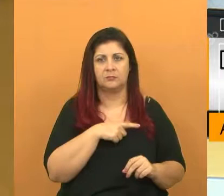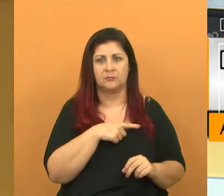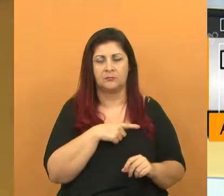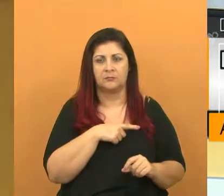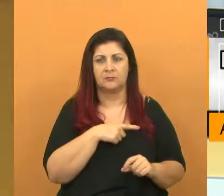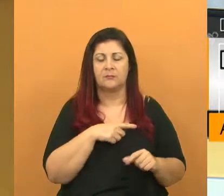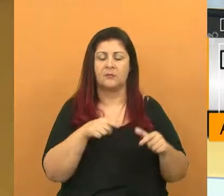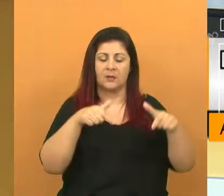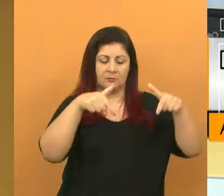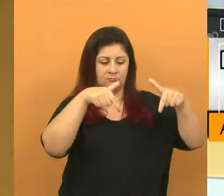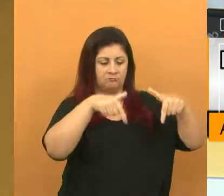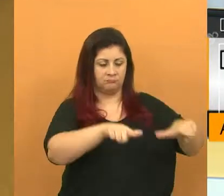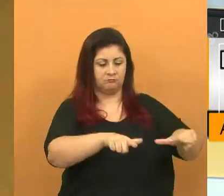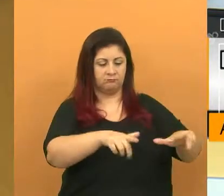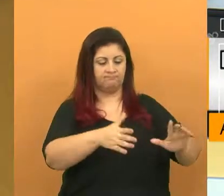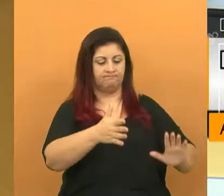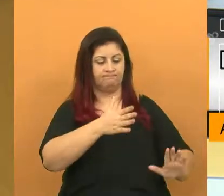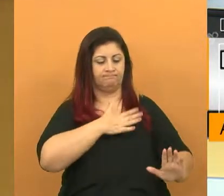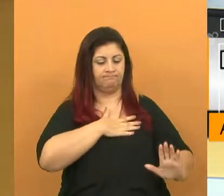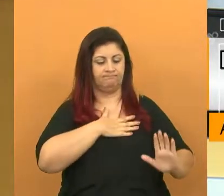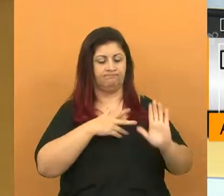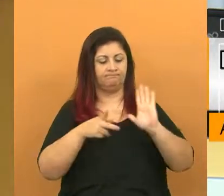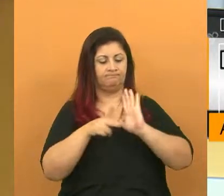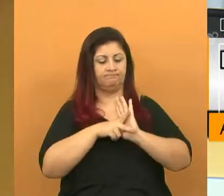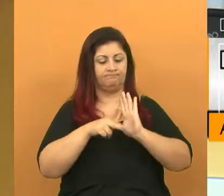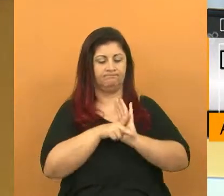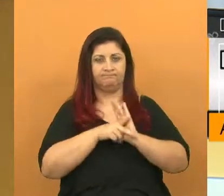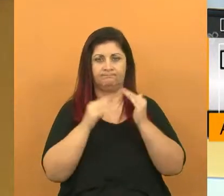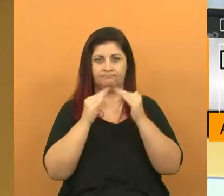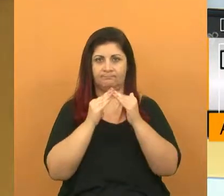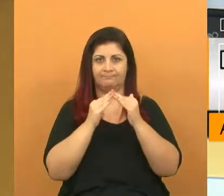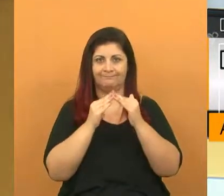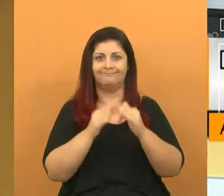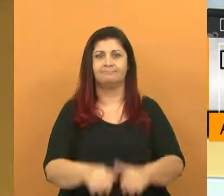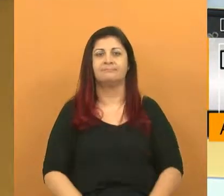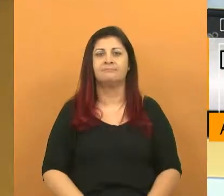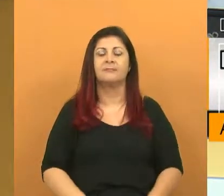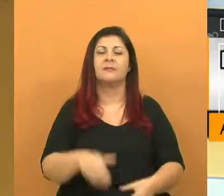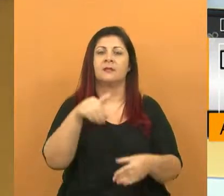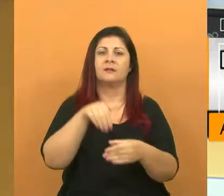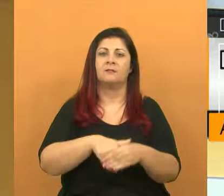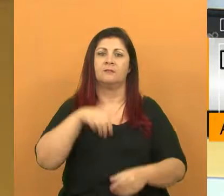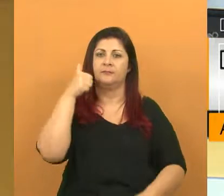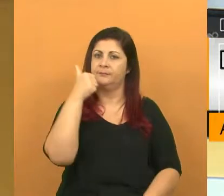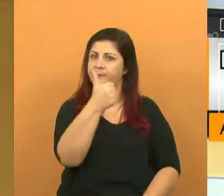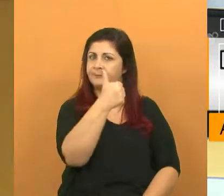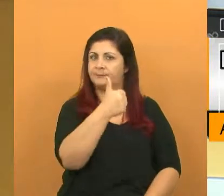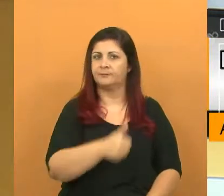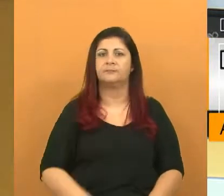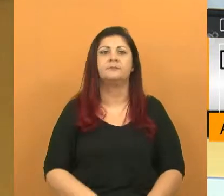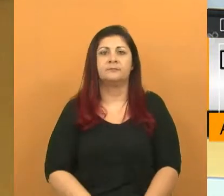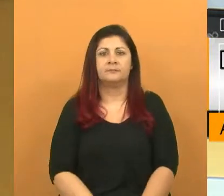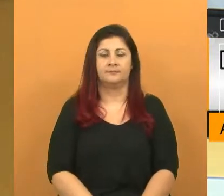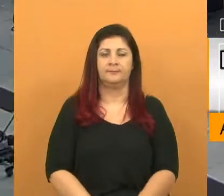definitivo da sua propriedade parabéns abrem pelo projeto o meu voto será favorável